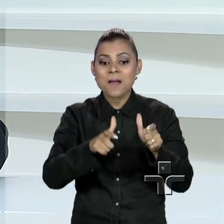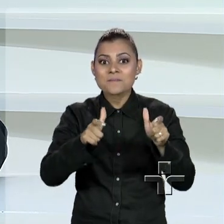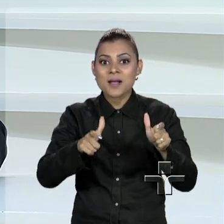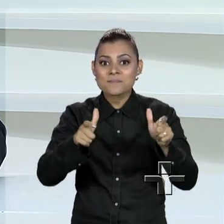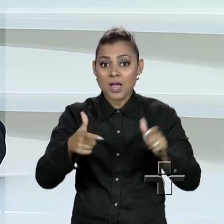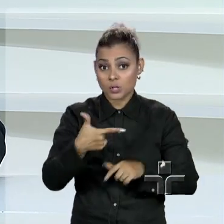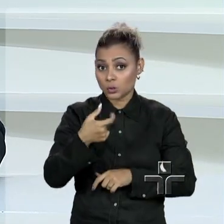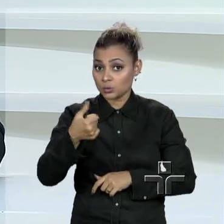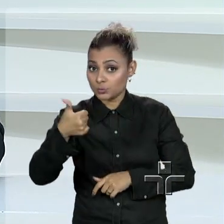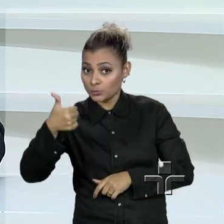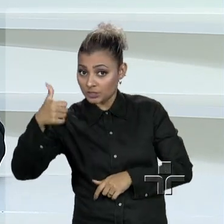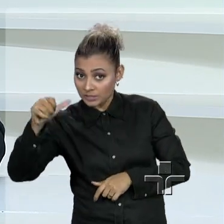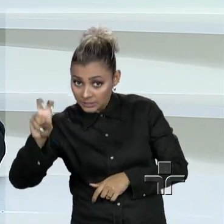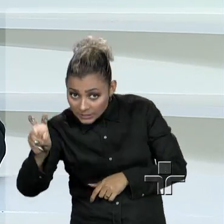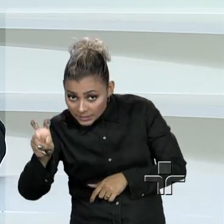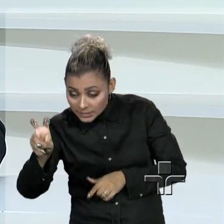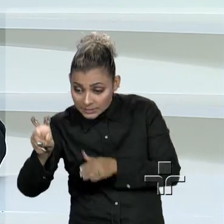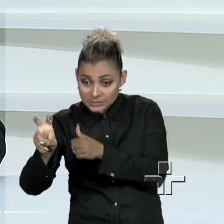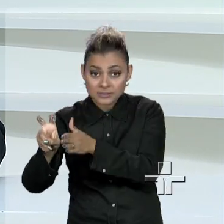um economista